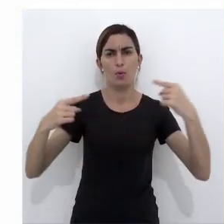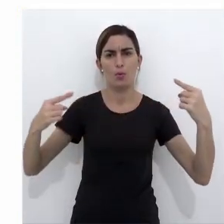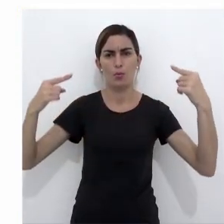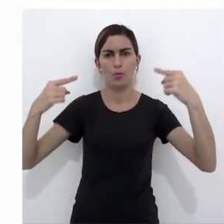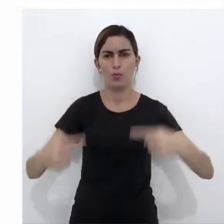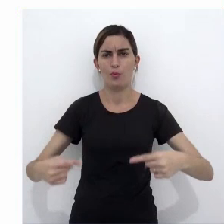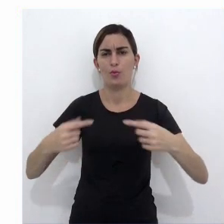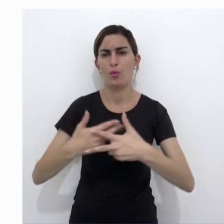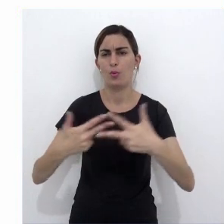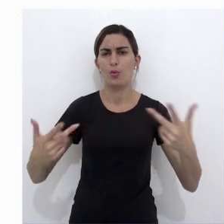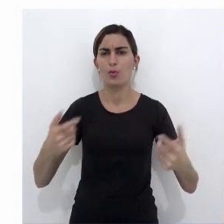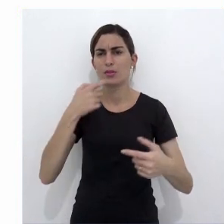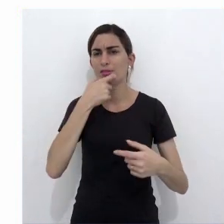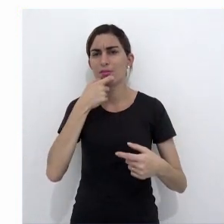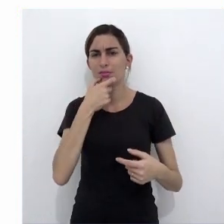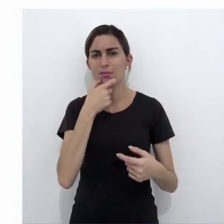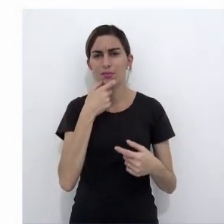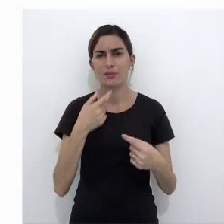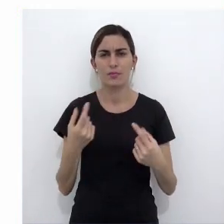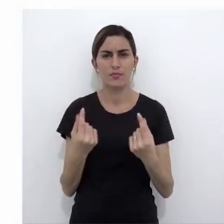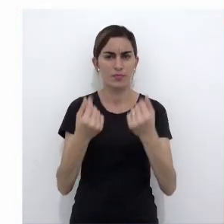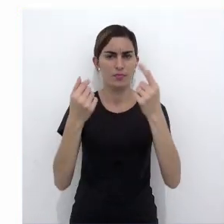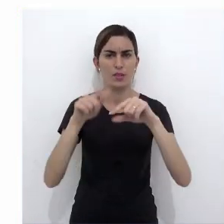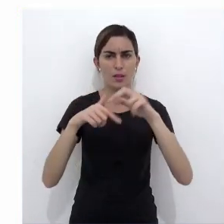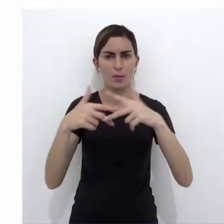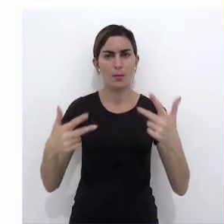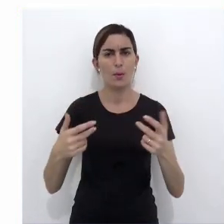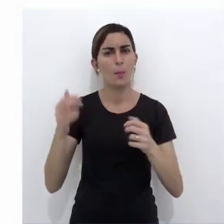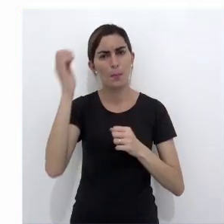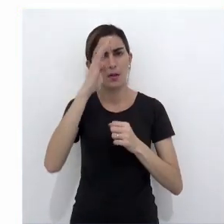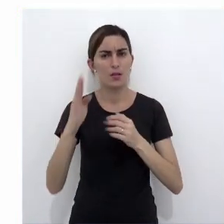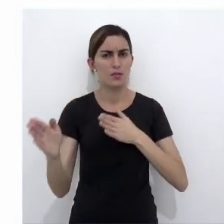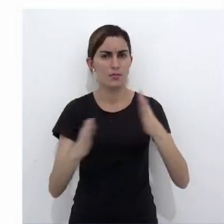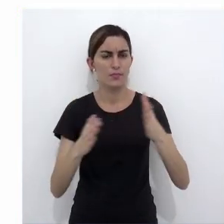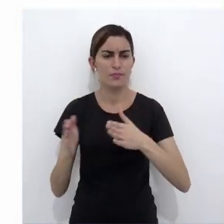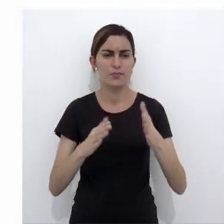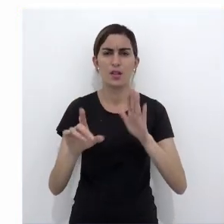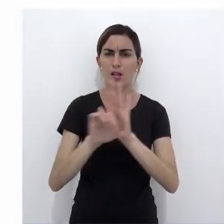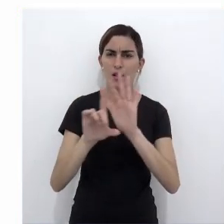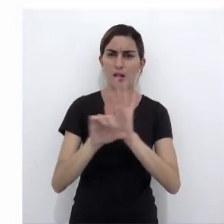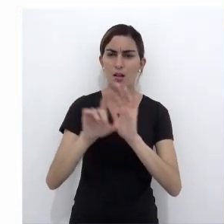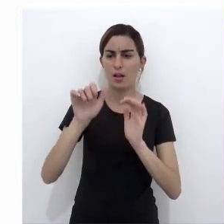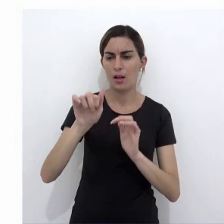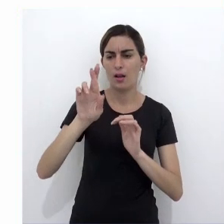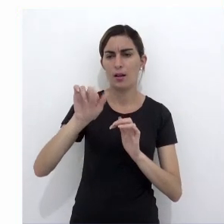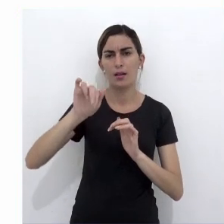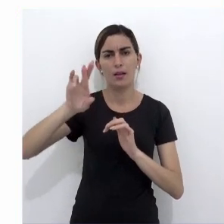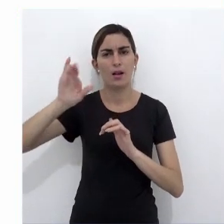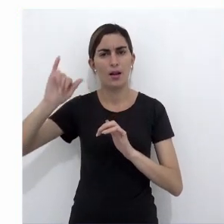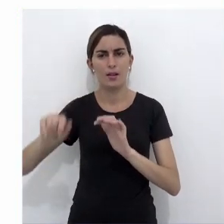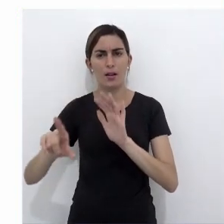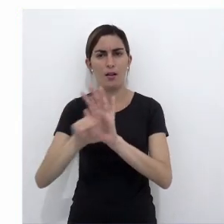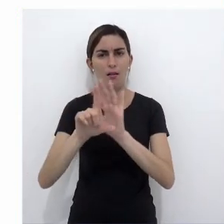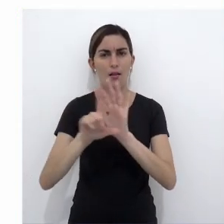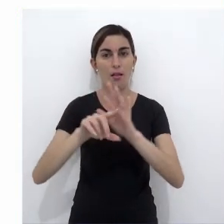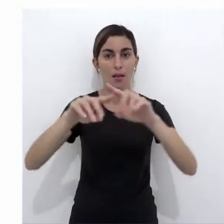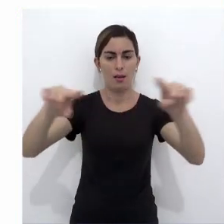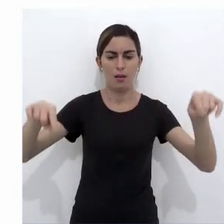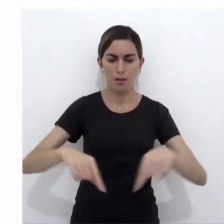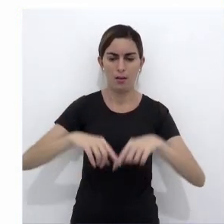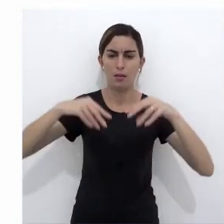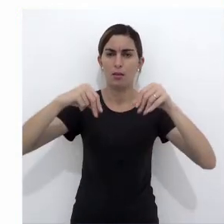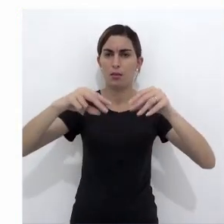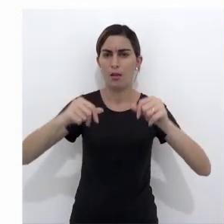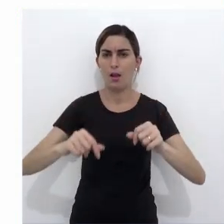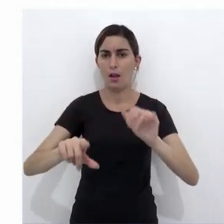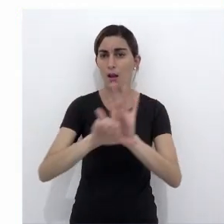produtos ingleses. O Brasil conhecia nessa época uma legislação agrária, a chamada Lei de Terras. Essa